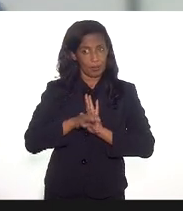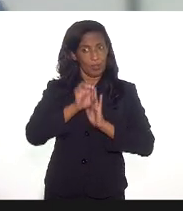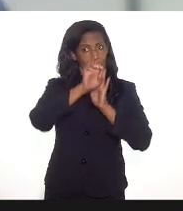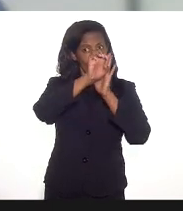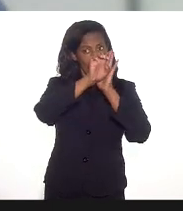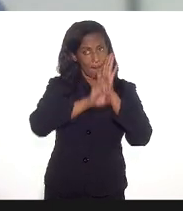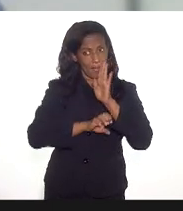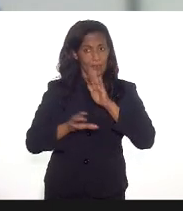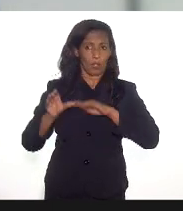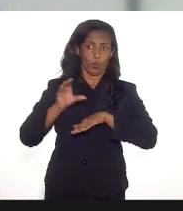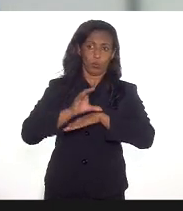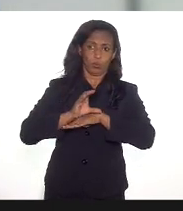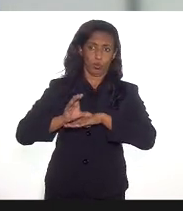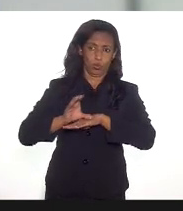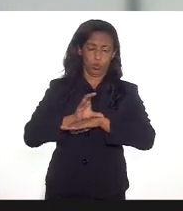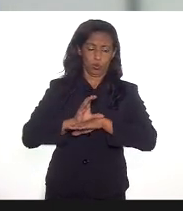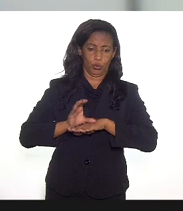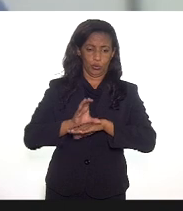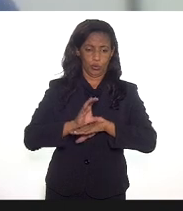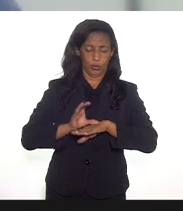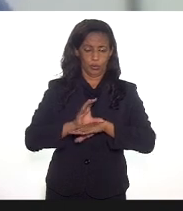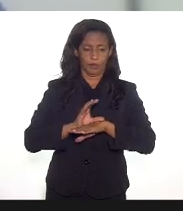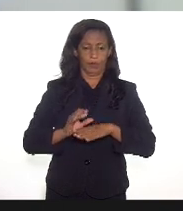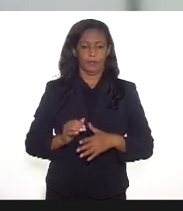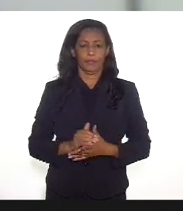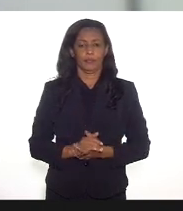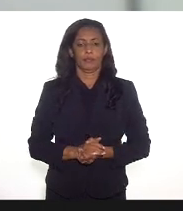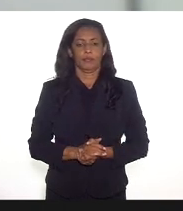emenda constitucional.